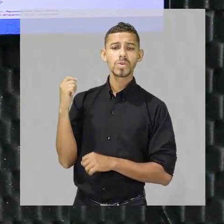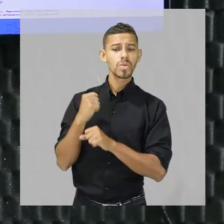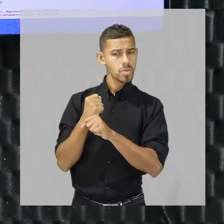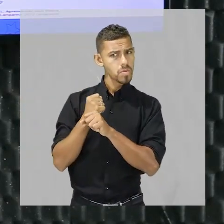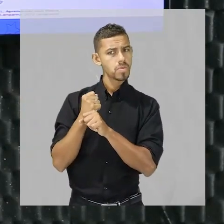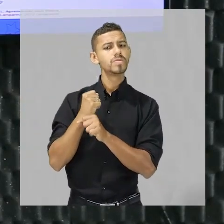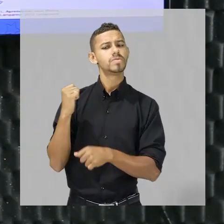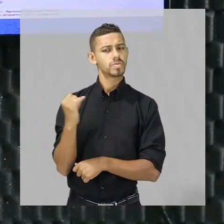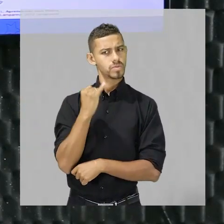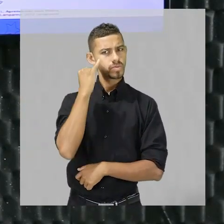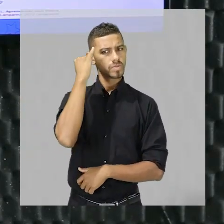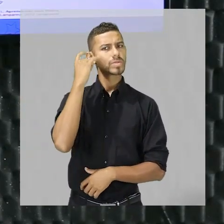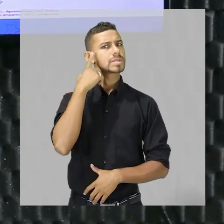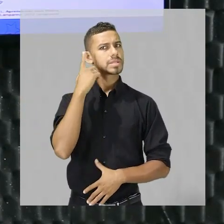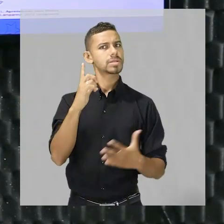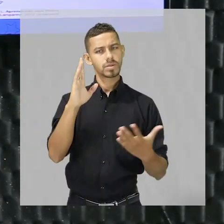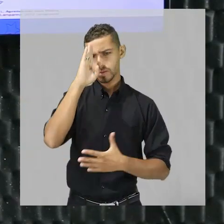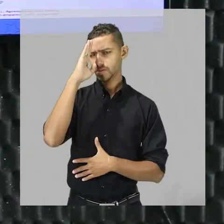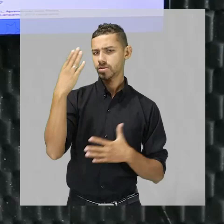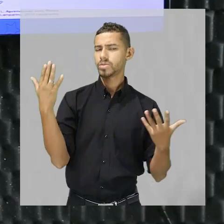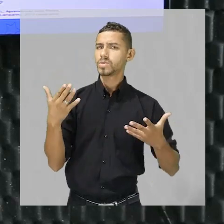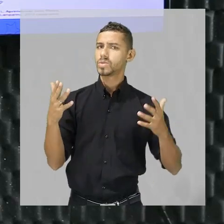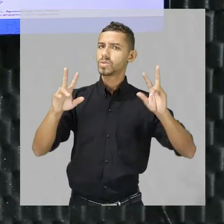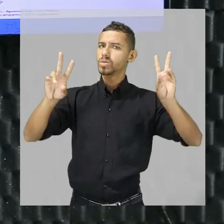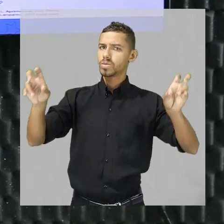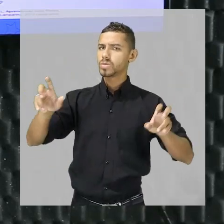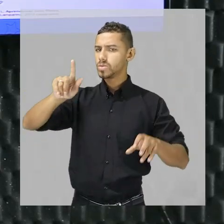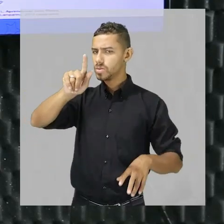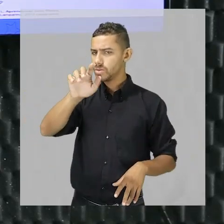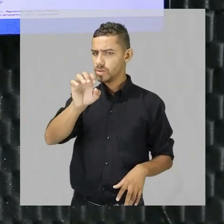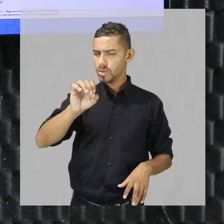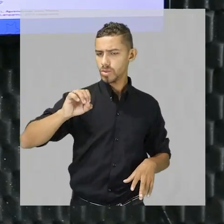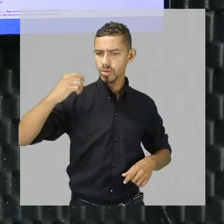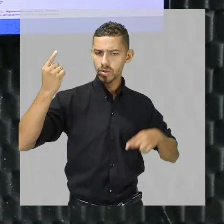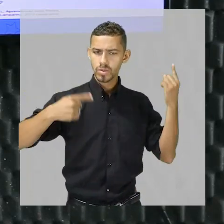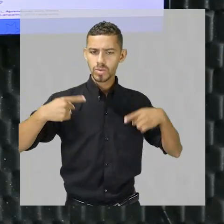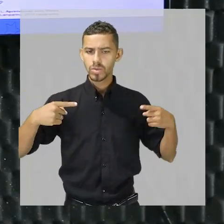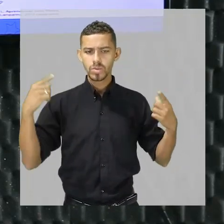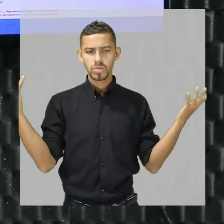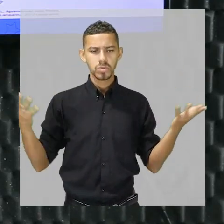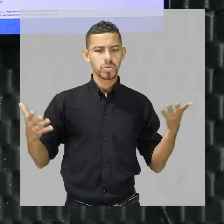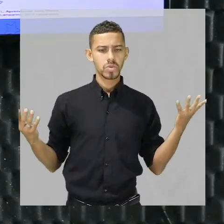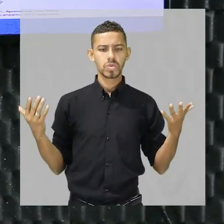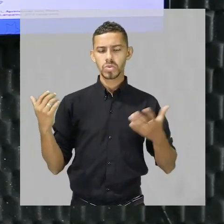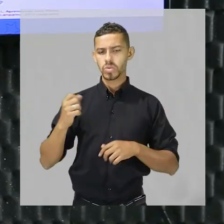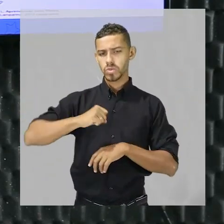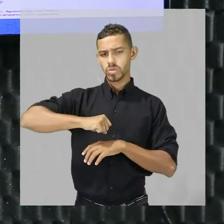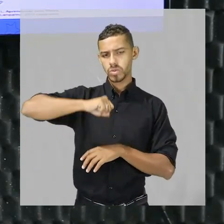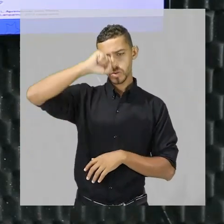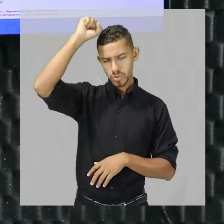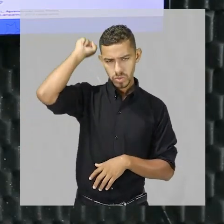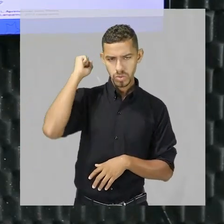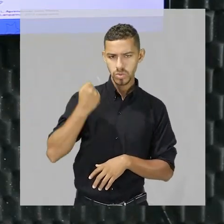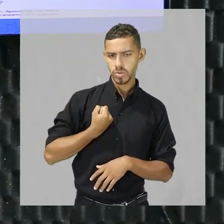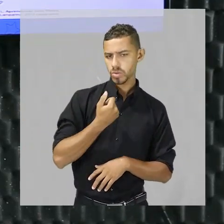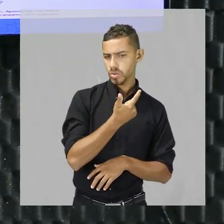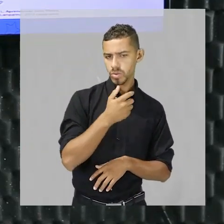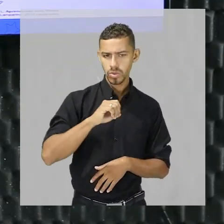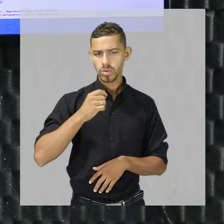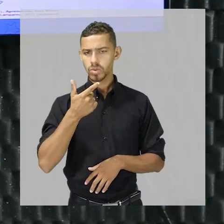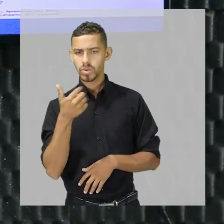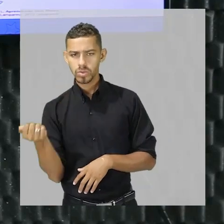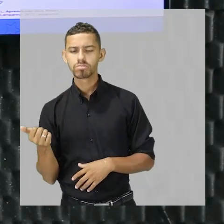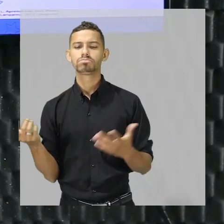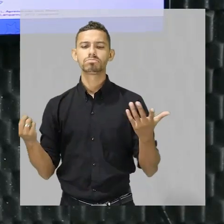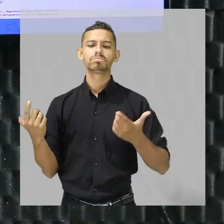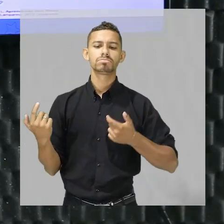ano muito importante, né, do ponto de vista aí geopolítico para a nossa história recente do século XX, século XXI. Foi o ano,